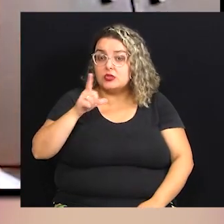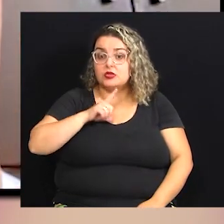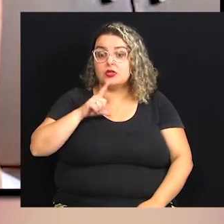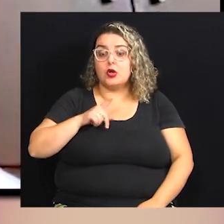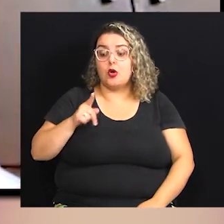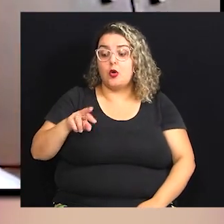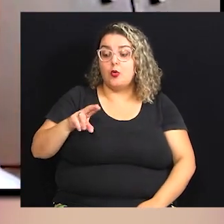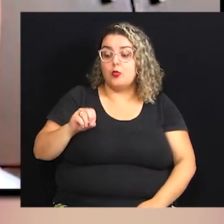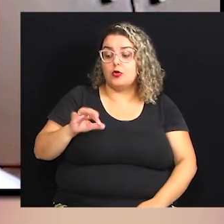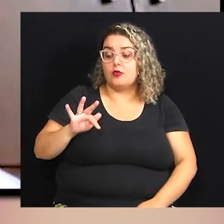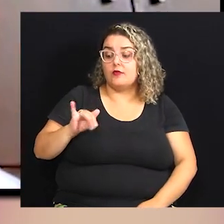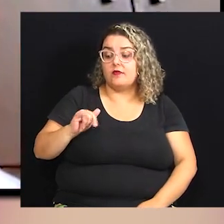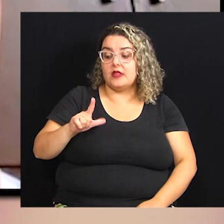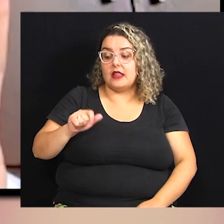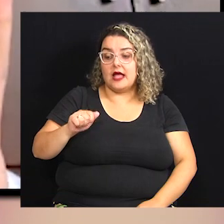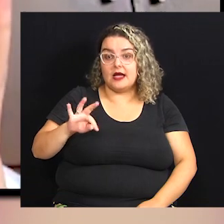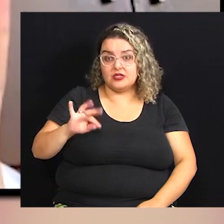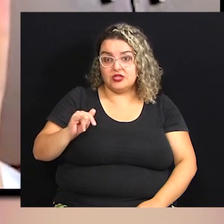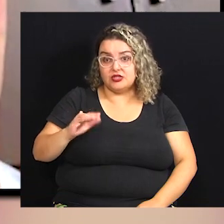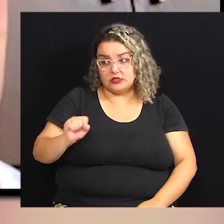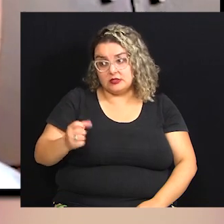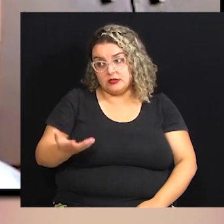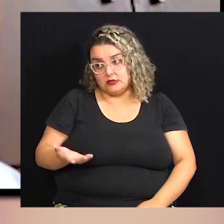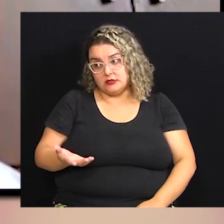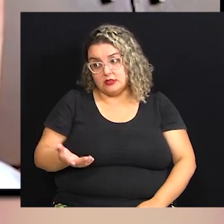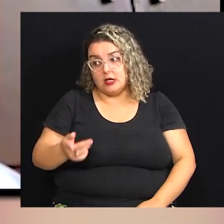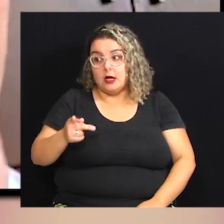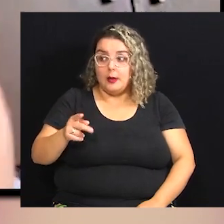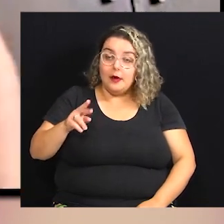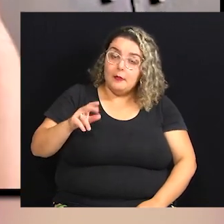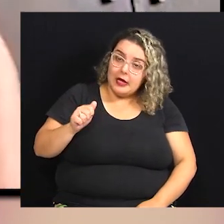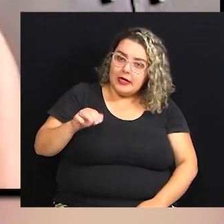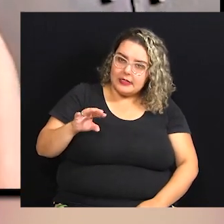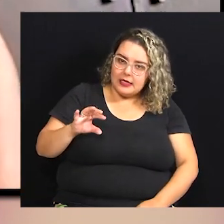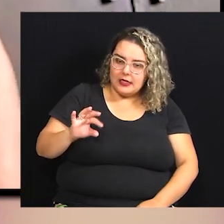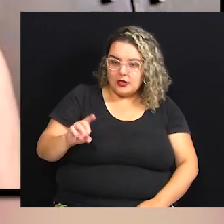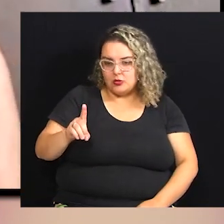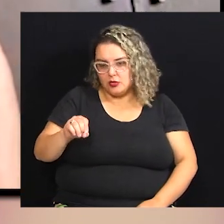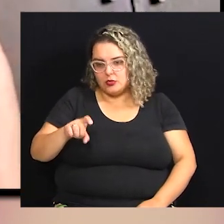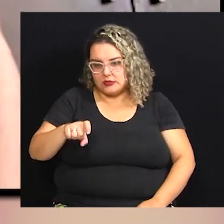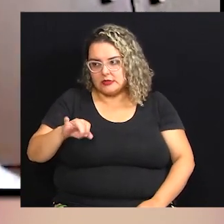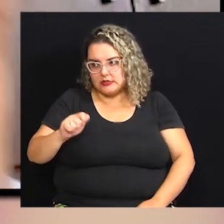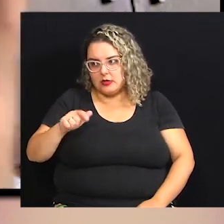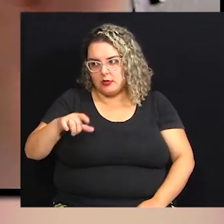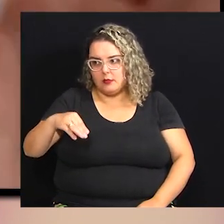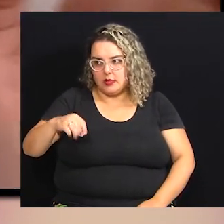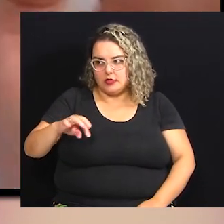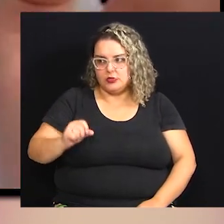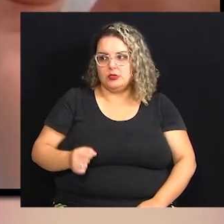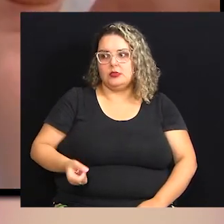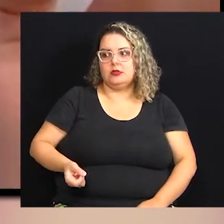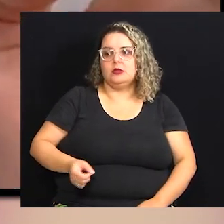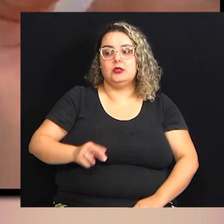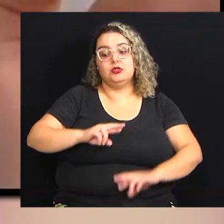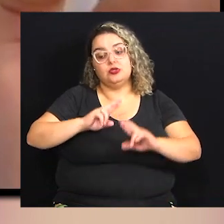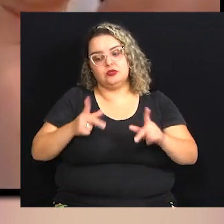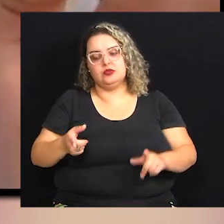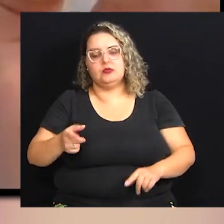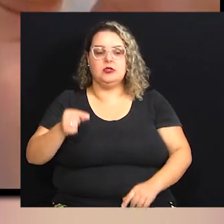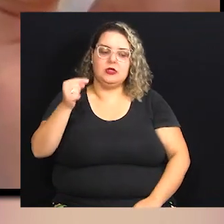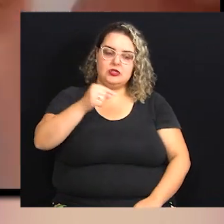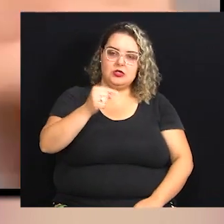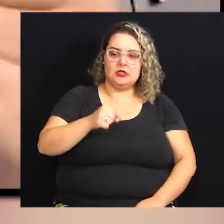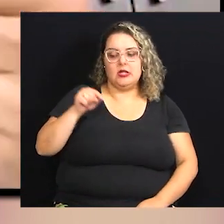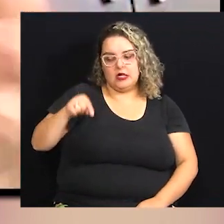medicações que são tidas como profiláticas, paradoxalmente, são feitas para serem usadas todos os dias, diferente Uhum.